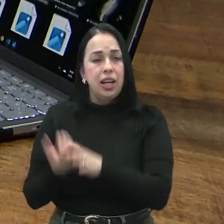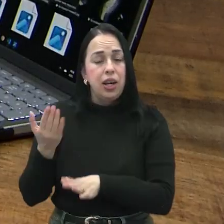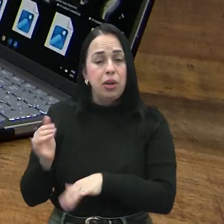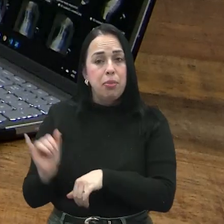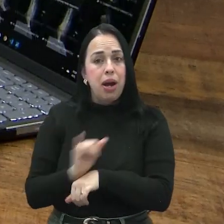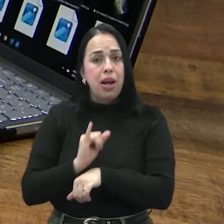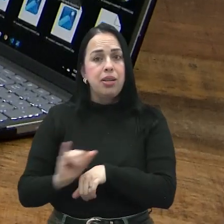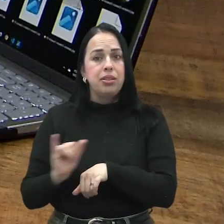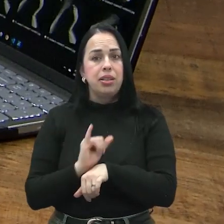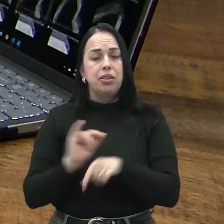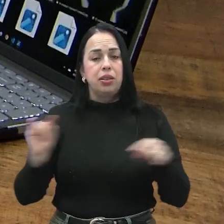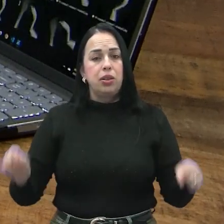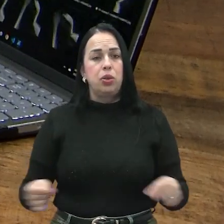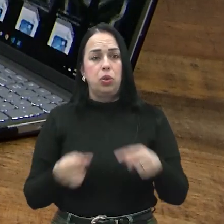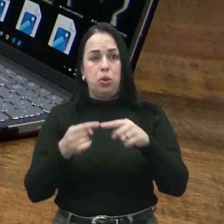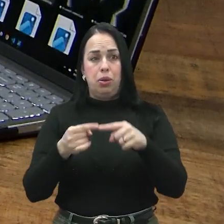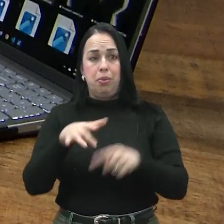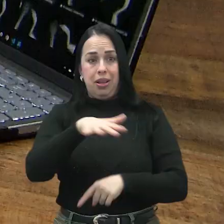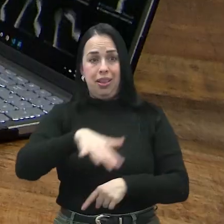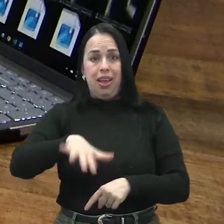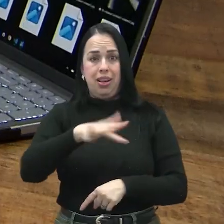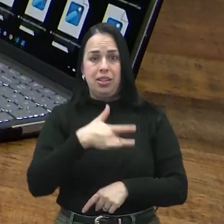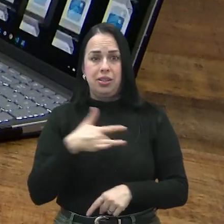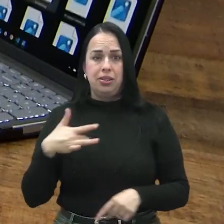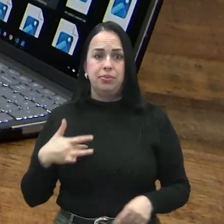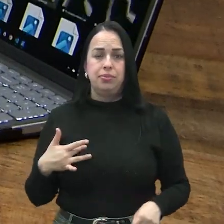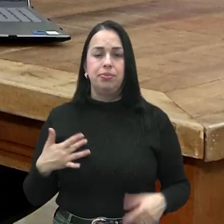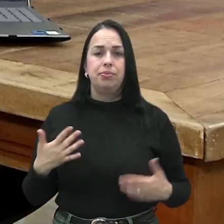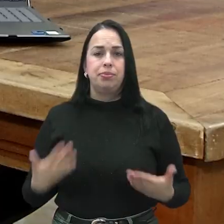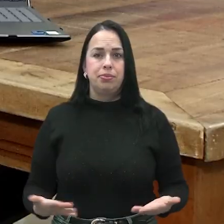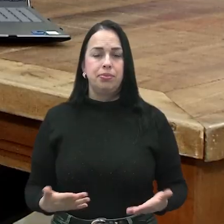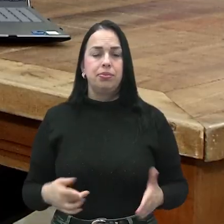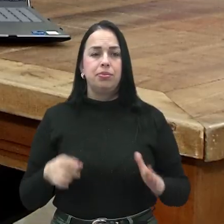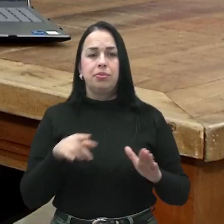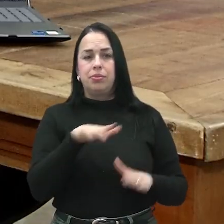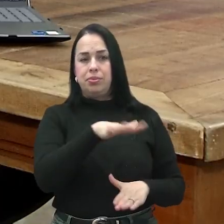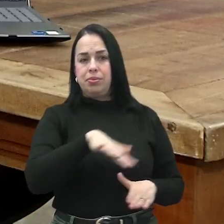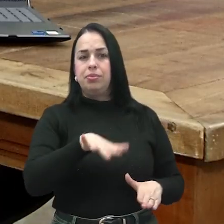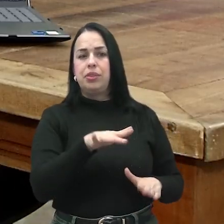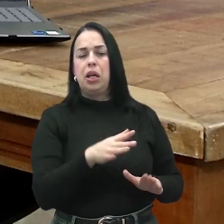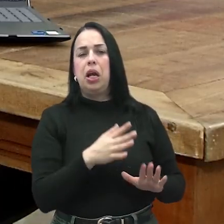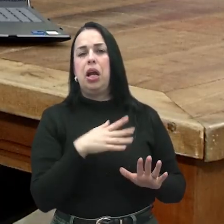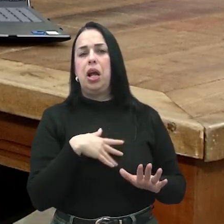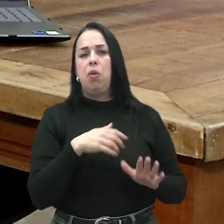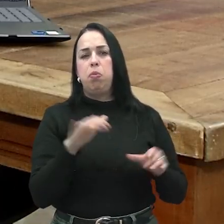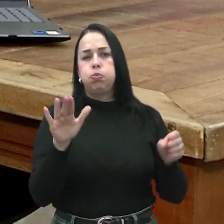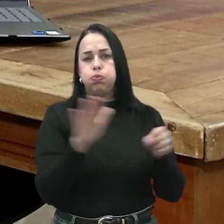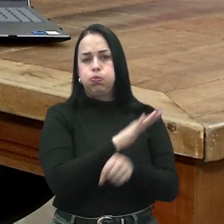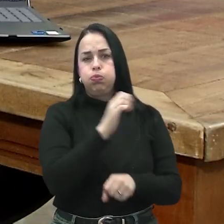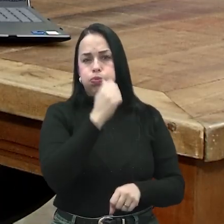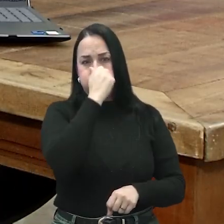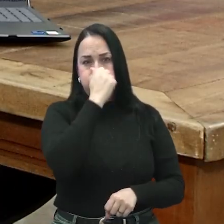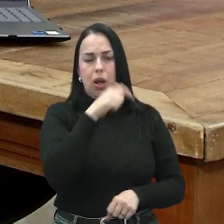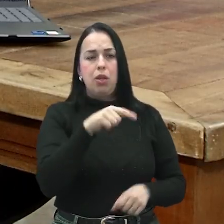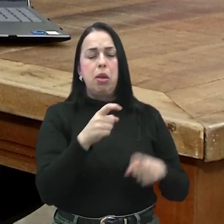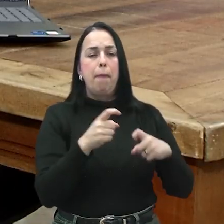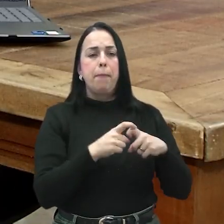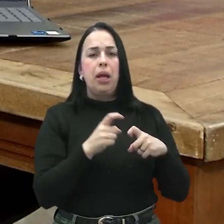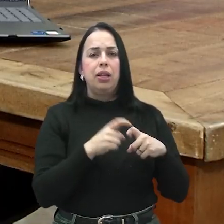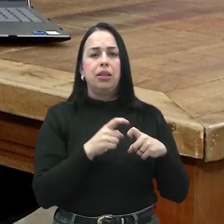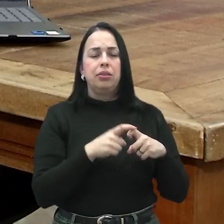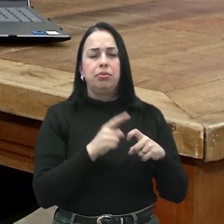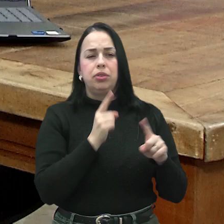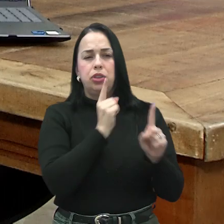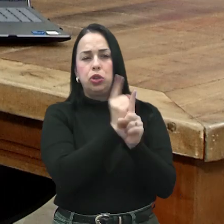está criando uma solução com IA para o setor da saúde. Em ambientes clínicos lotados é bem difícil, na verdade,